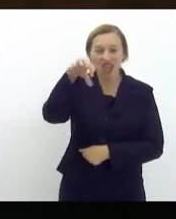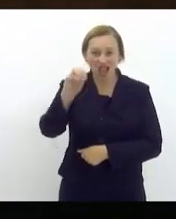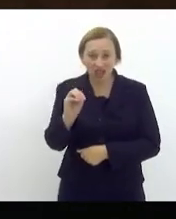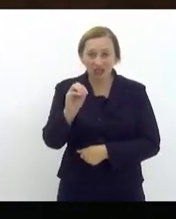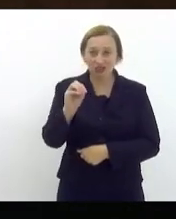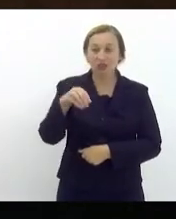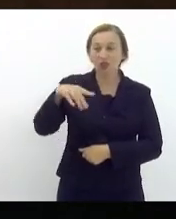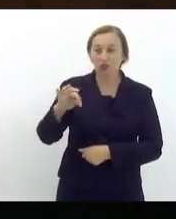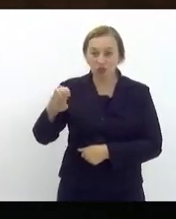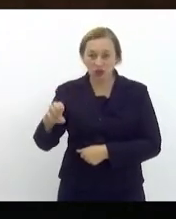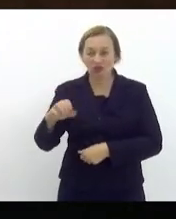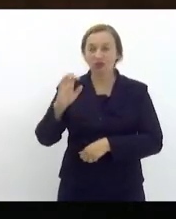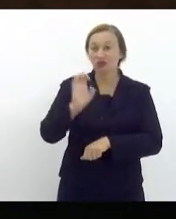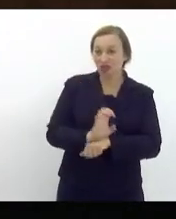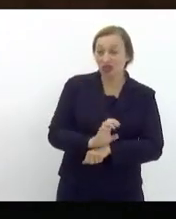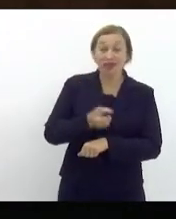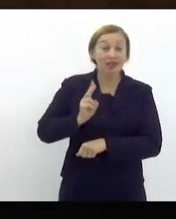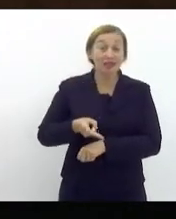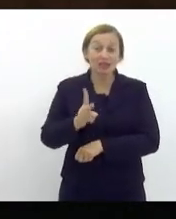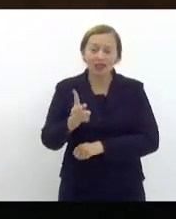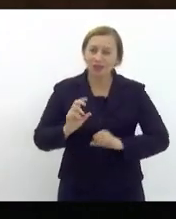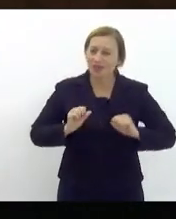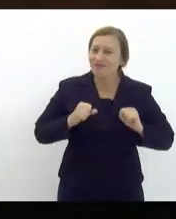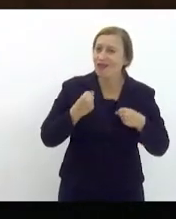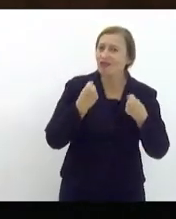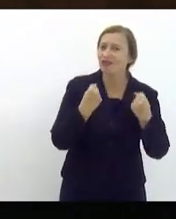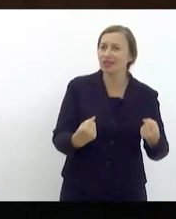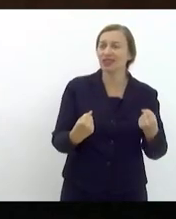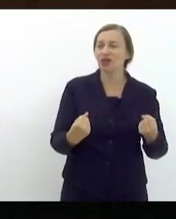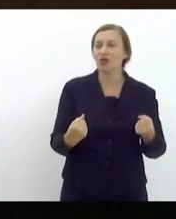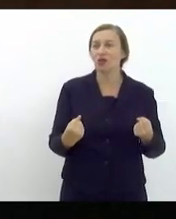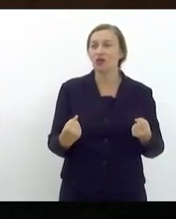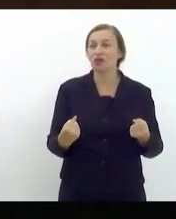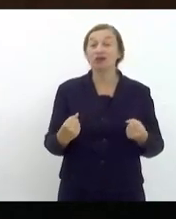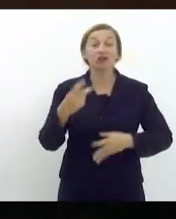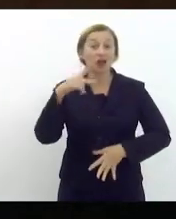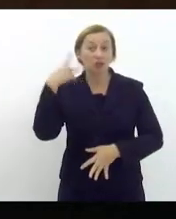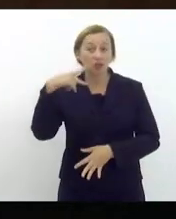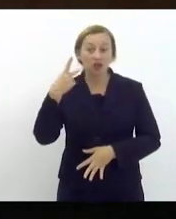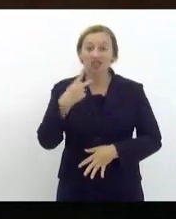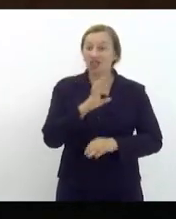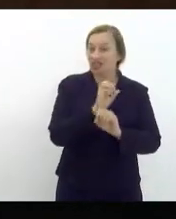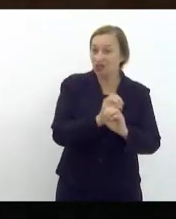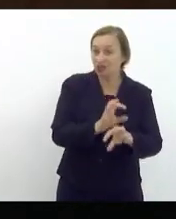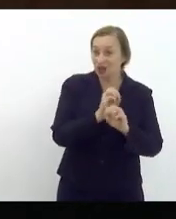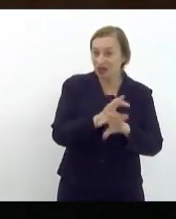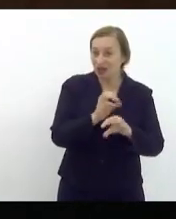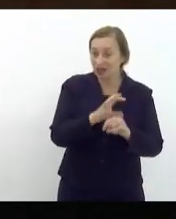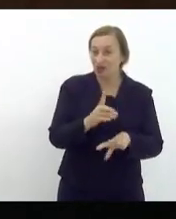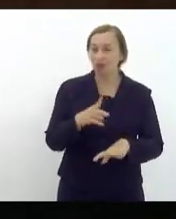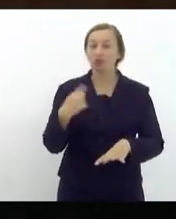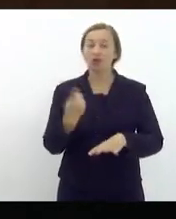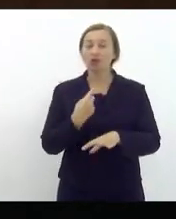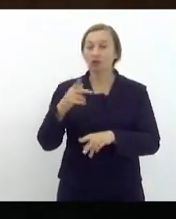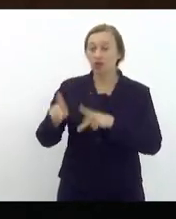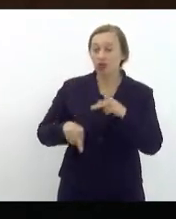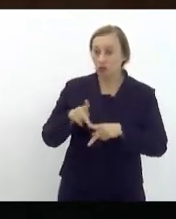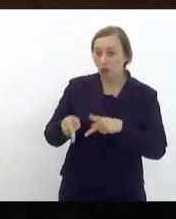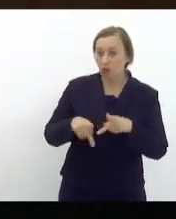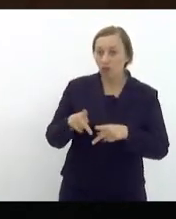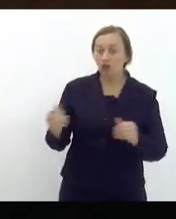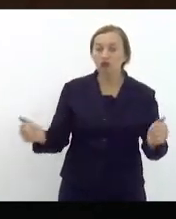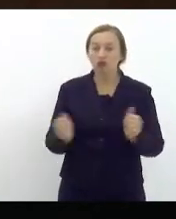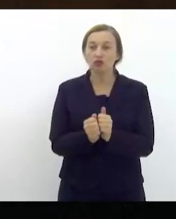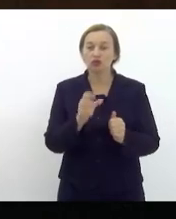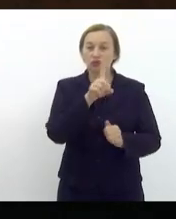do norte do estado que sempre foi defensor da política de educação para nossa população junto com